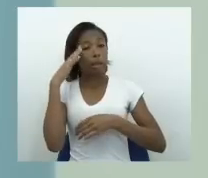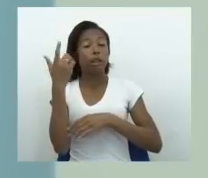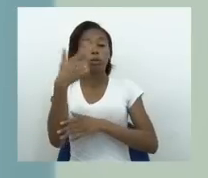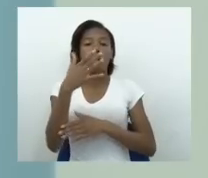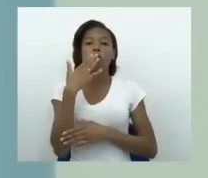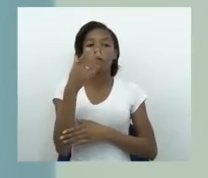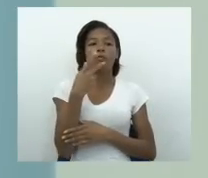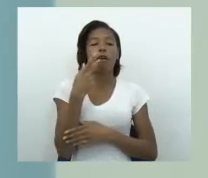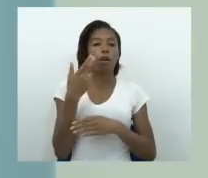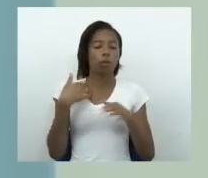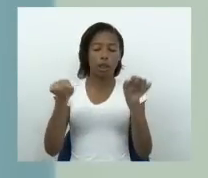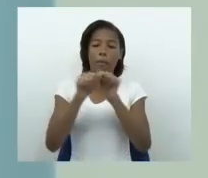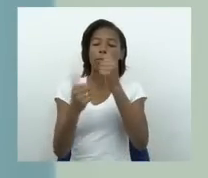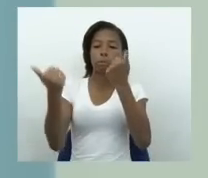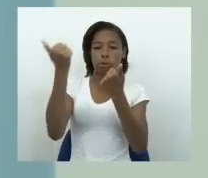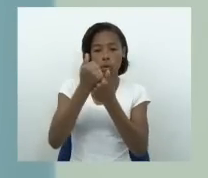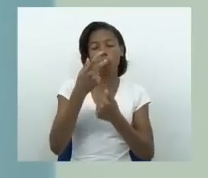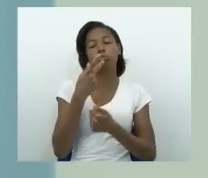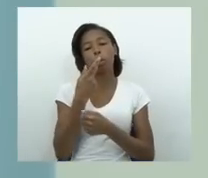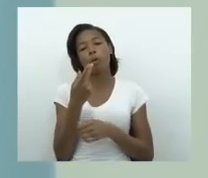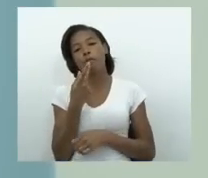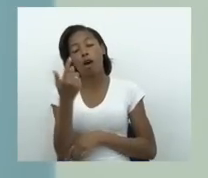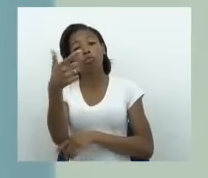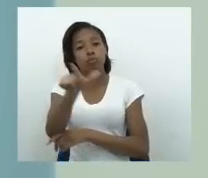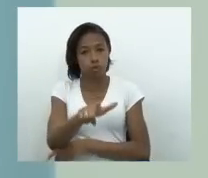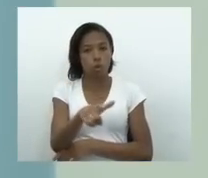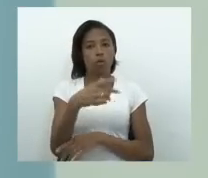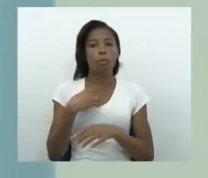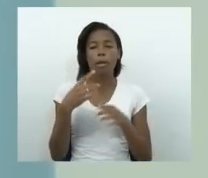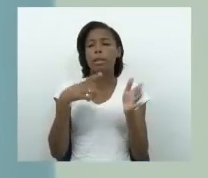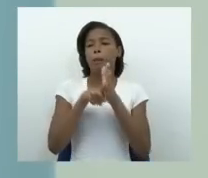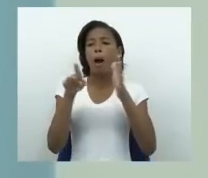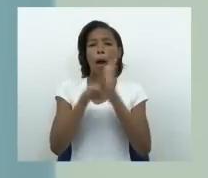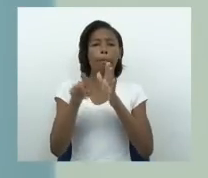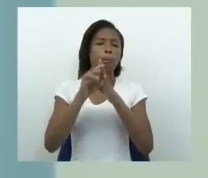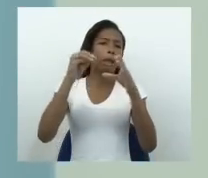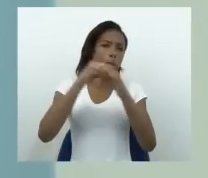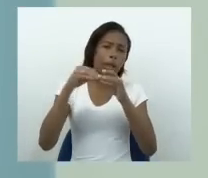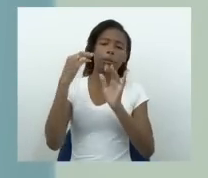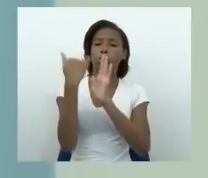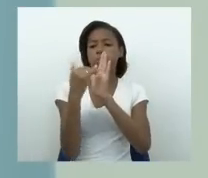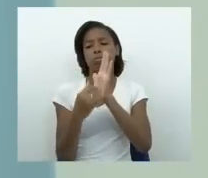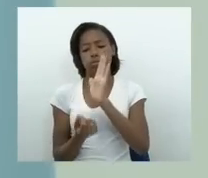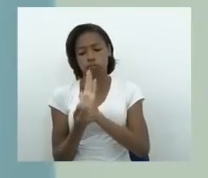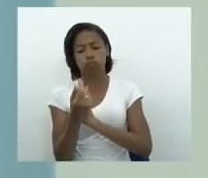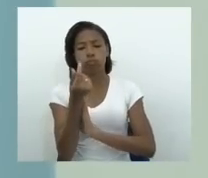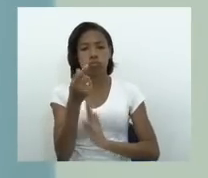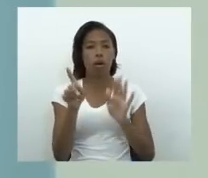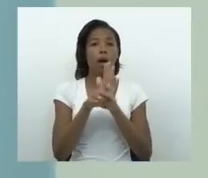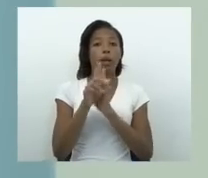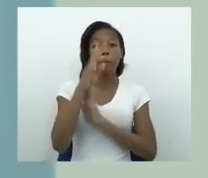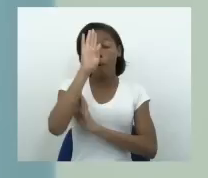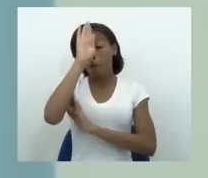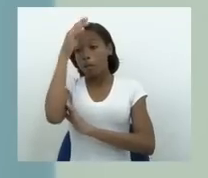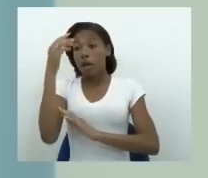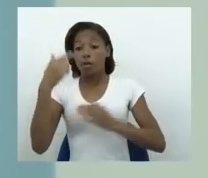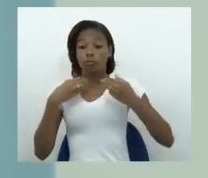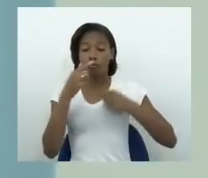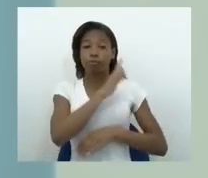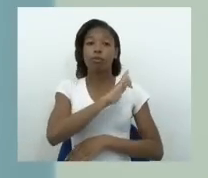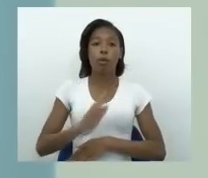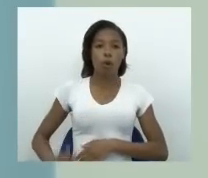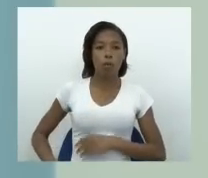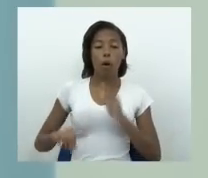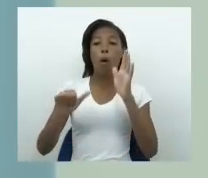repita a pergunta, prontamente o farei. Mas é uma pergunta que basicamente envolve orçamento e prioridades de governo. O primeiro a